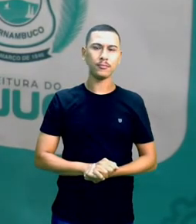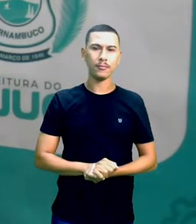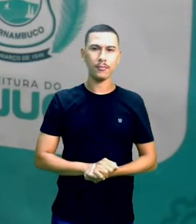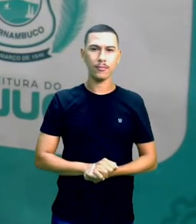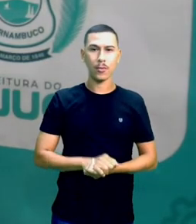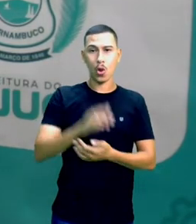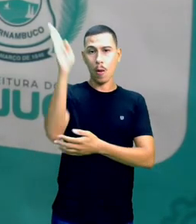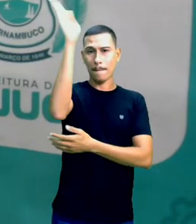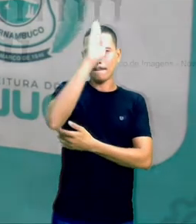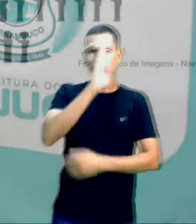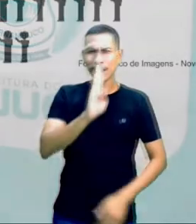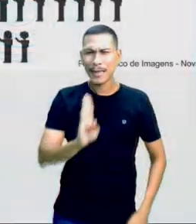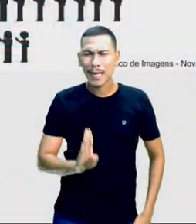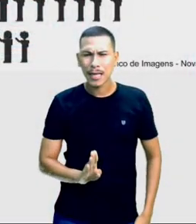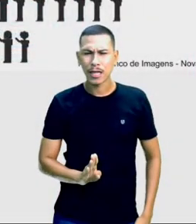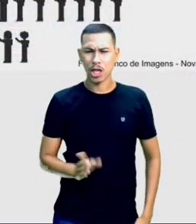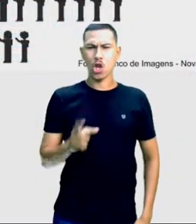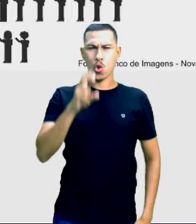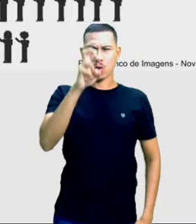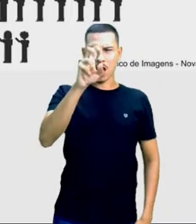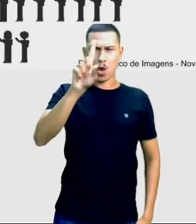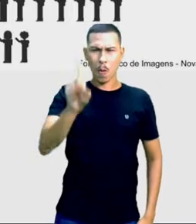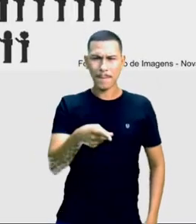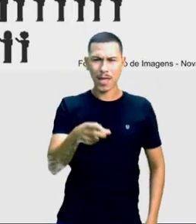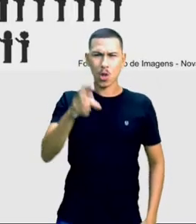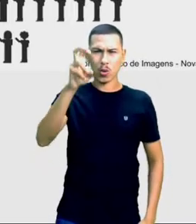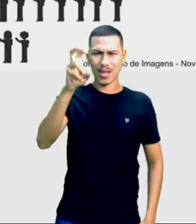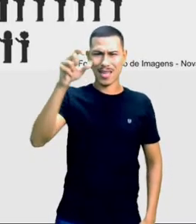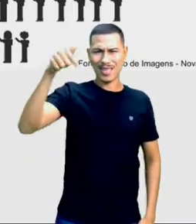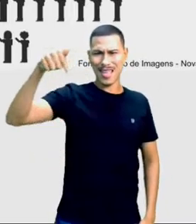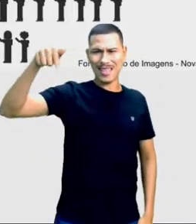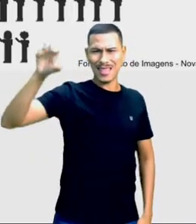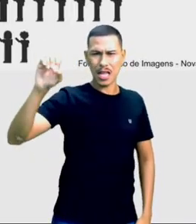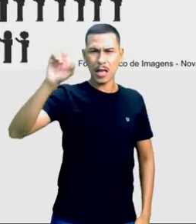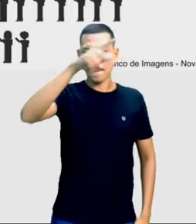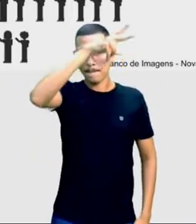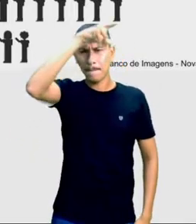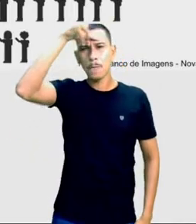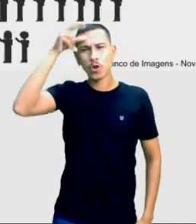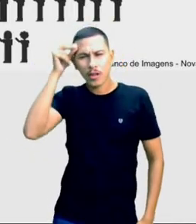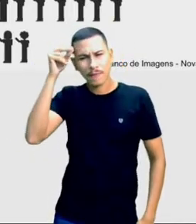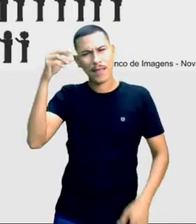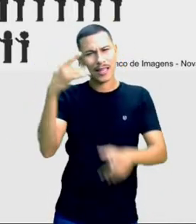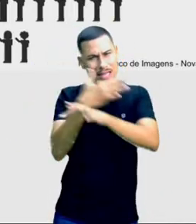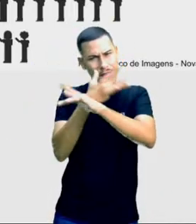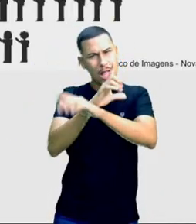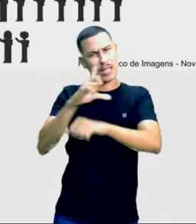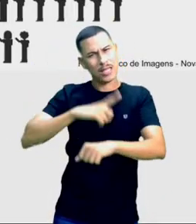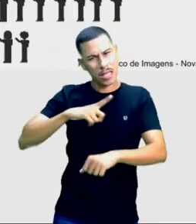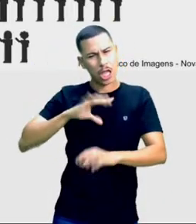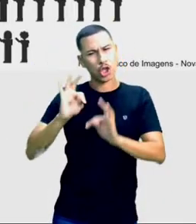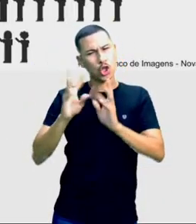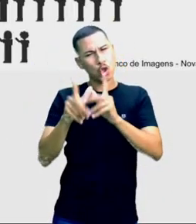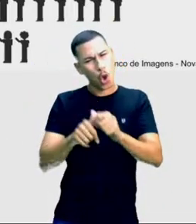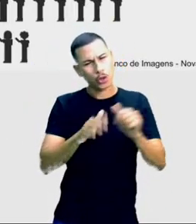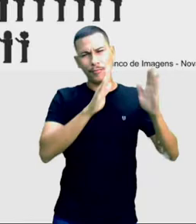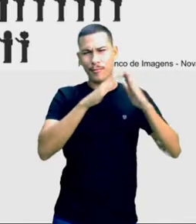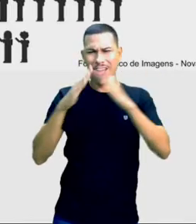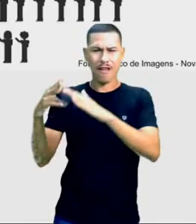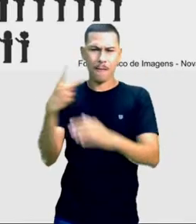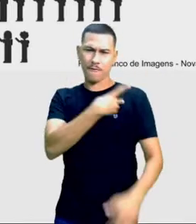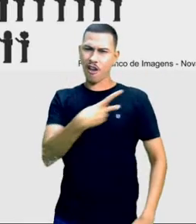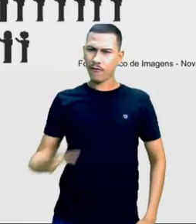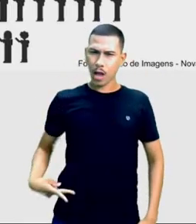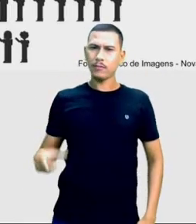No Brasil existem 5.570 municípios e todos eles têm uma Câmara Municipal, ou